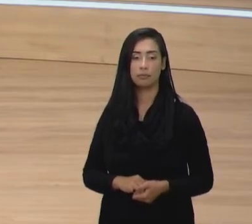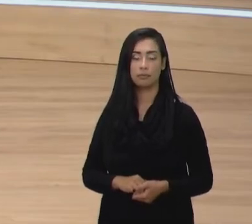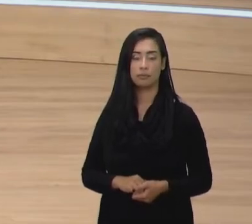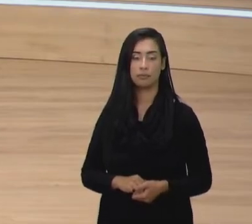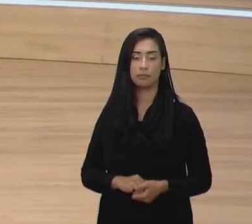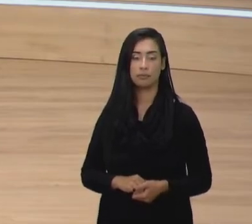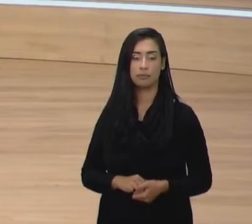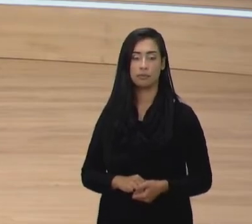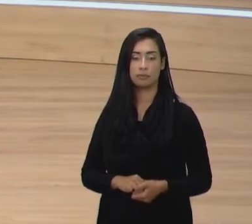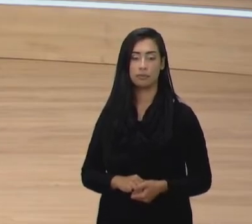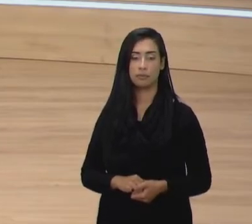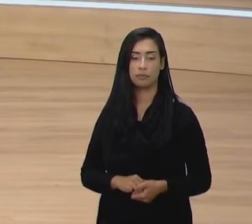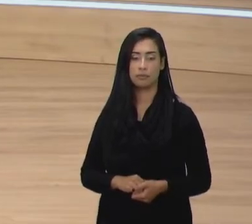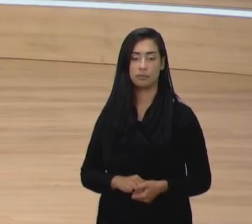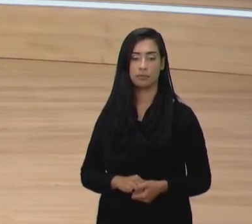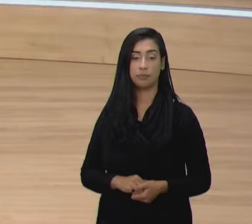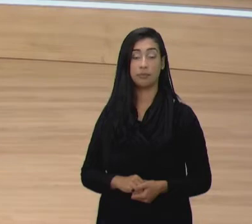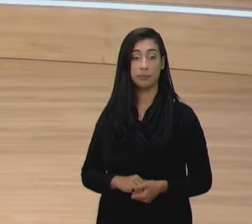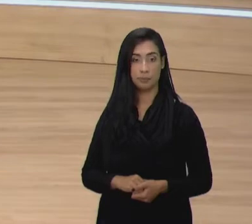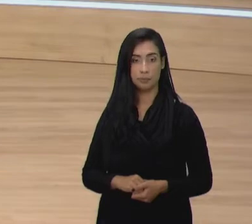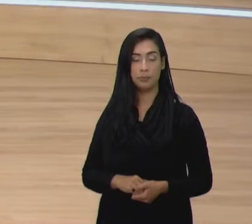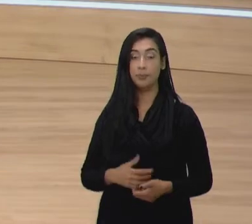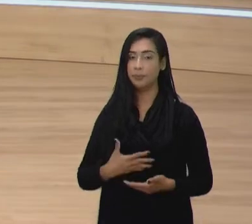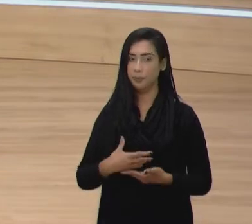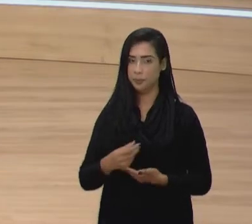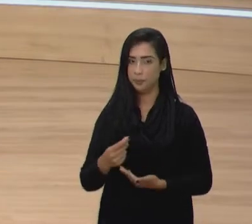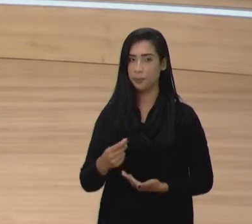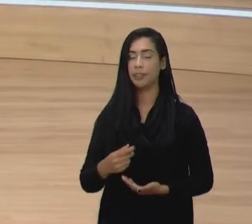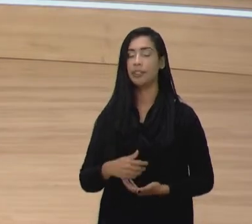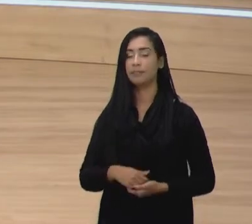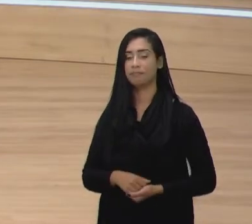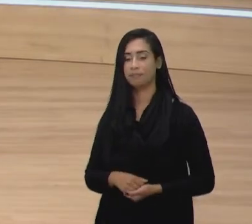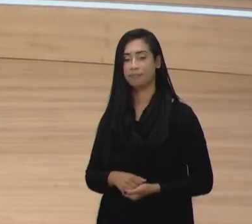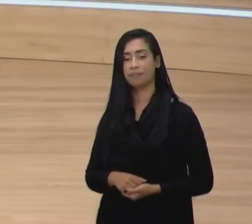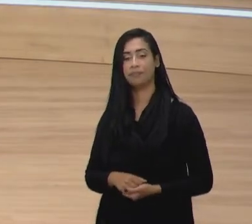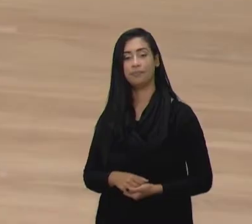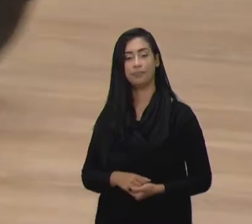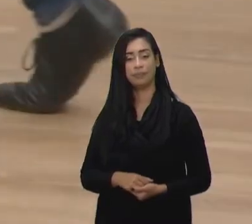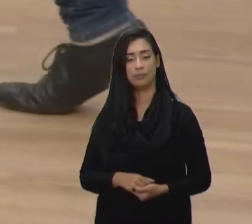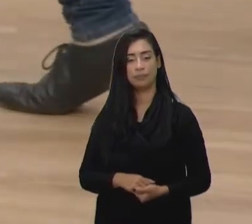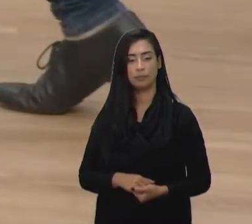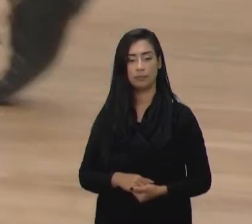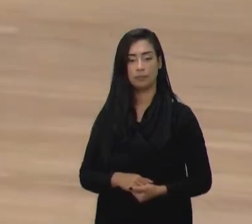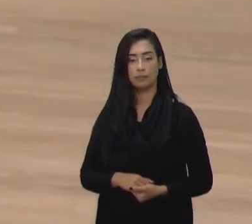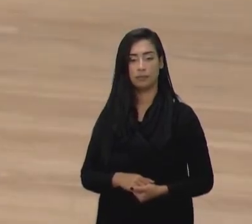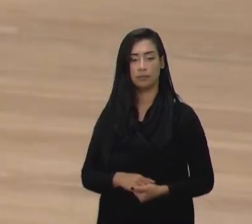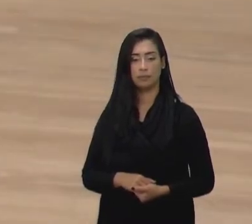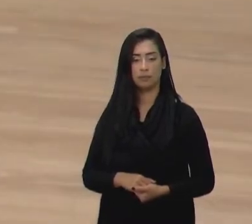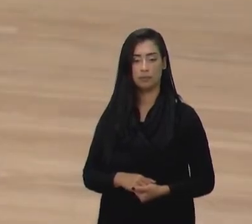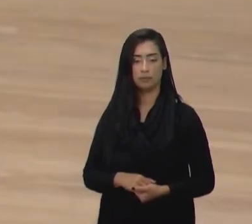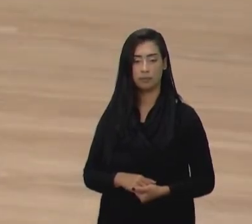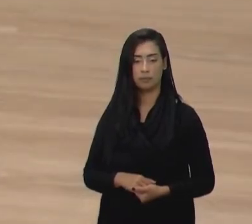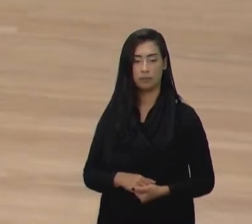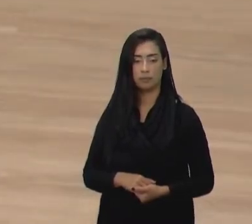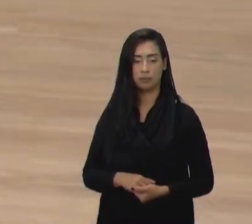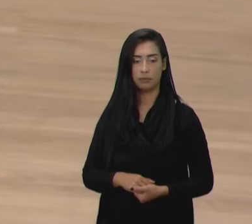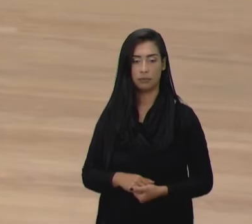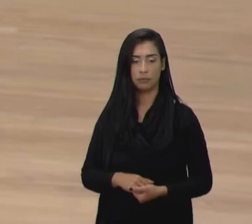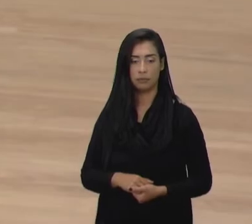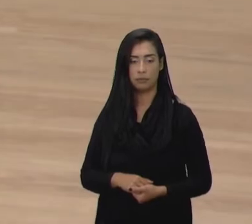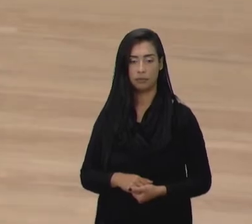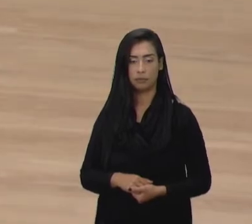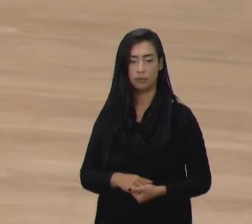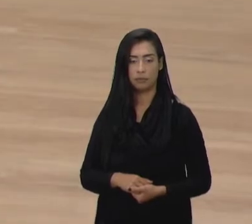básico. Frente e trás. Vai e volta, vai e volta, e agora?